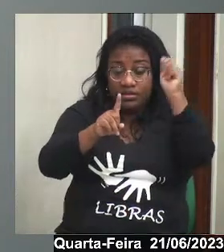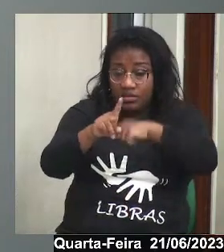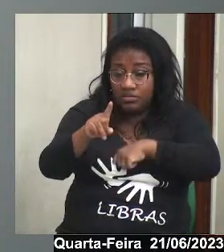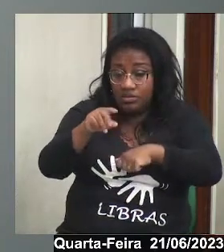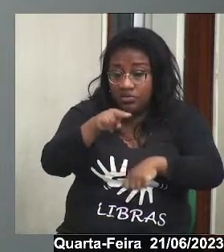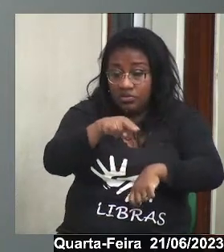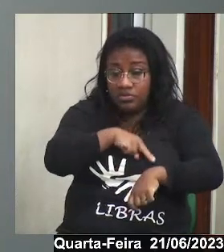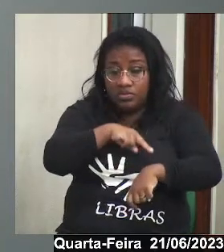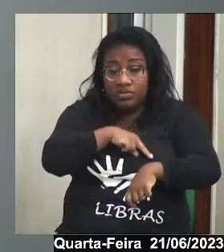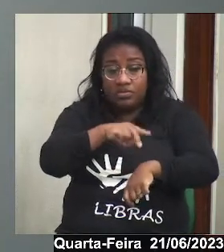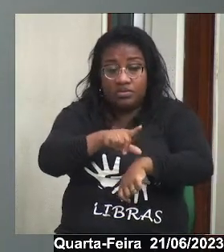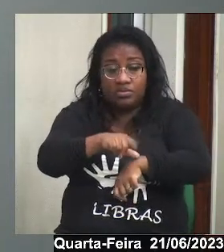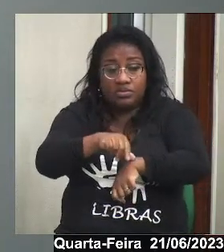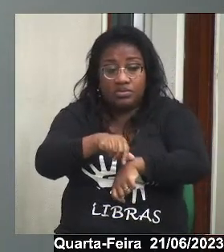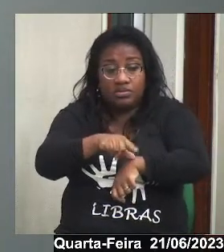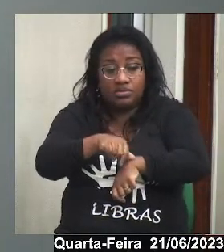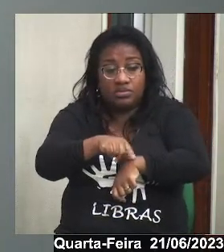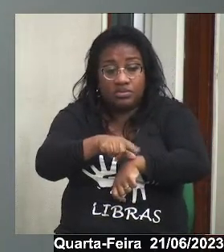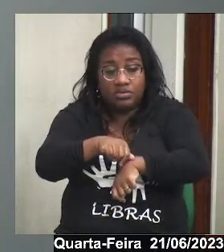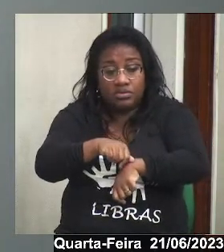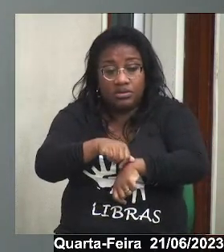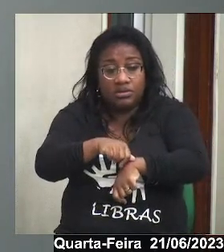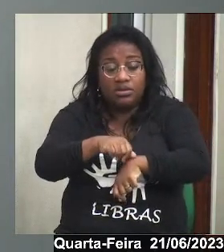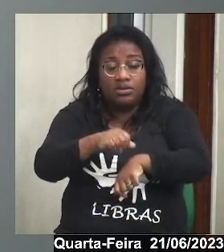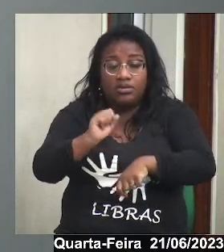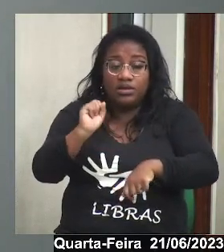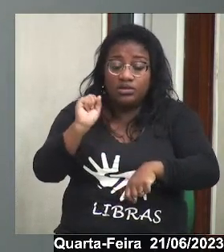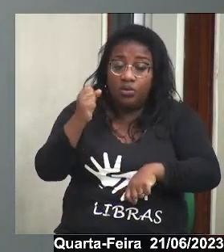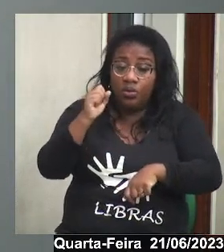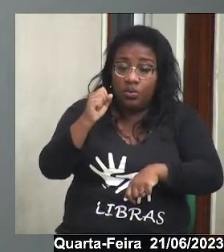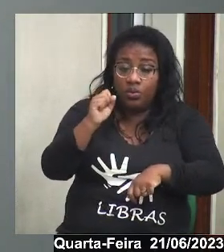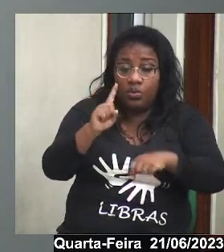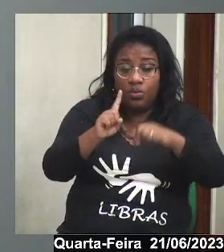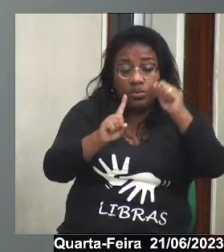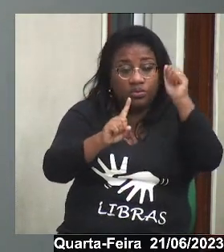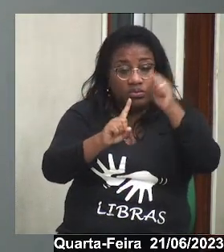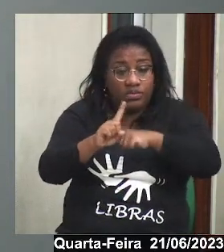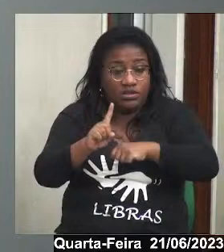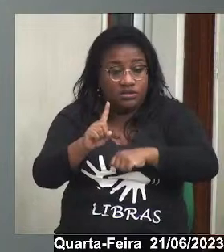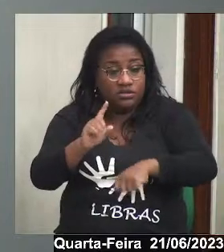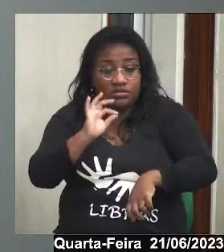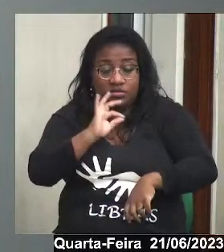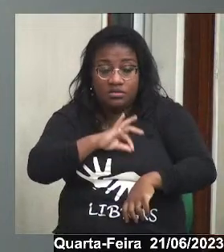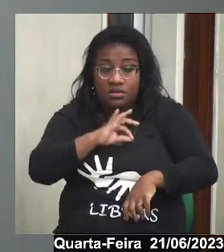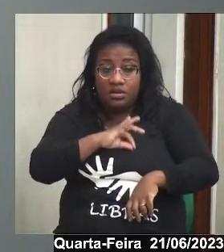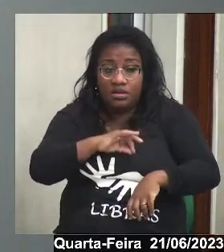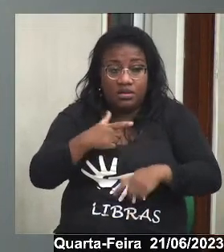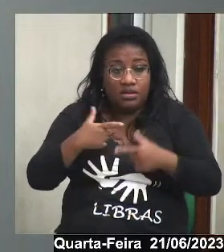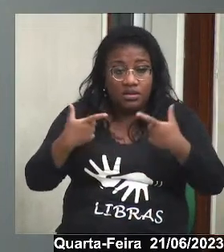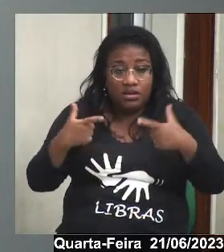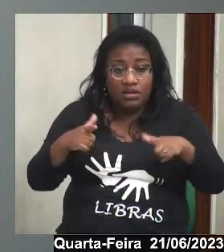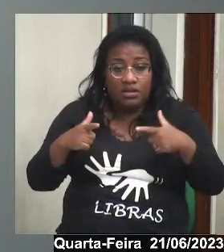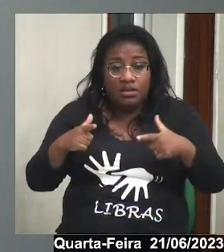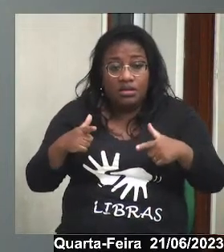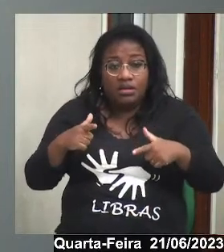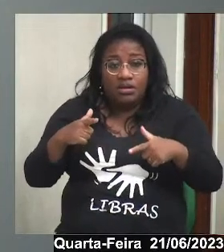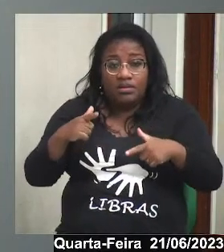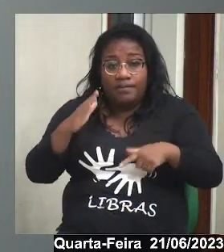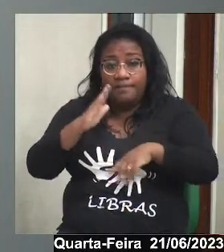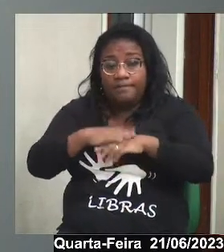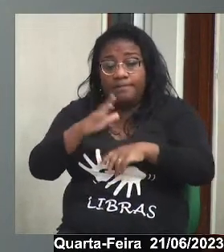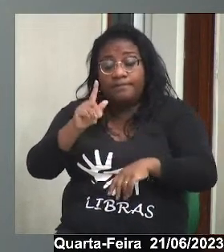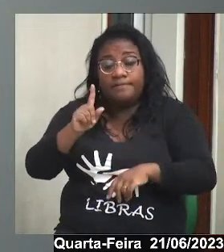ano passado, completando quase aí 8 meses sem receber seu pagamento. E a maioria